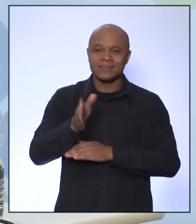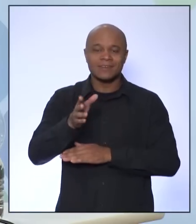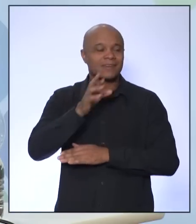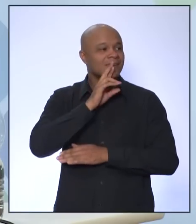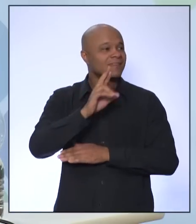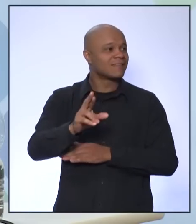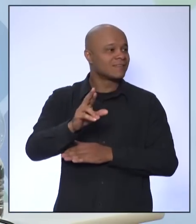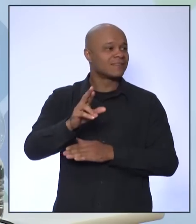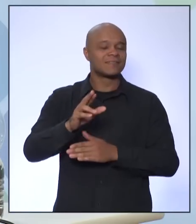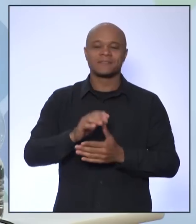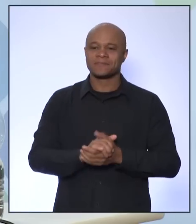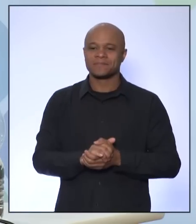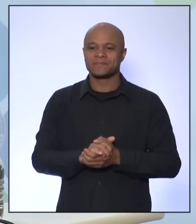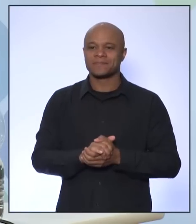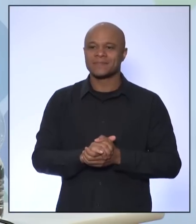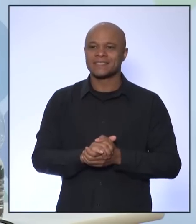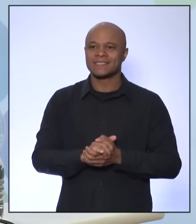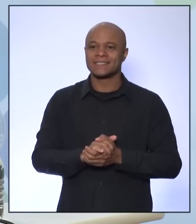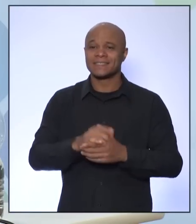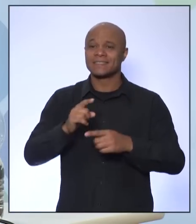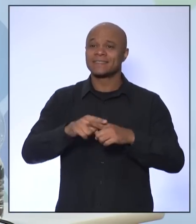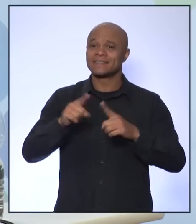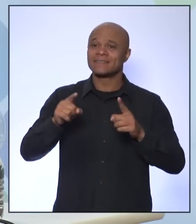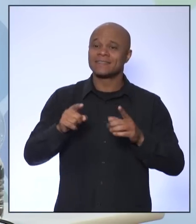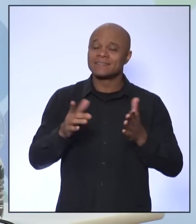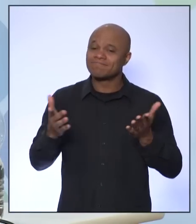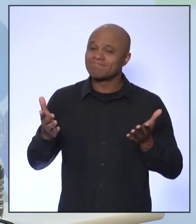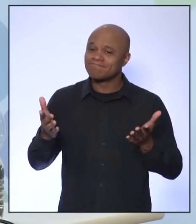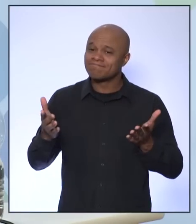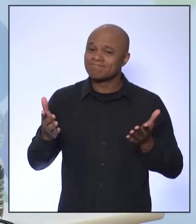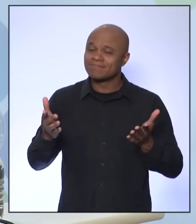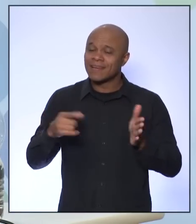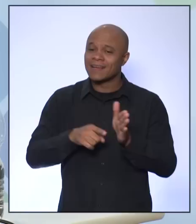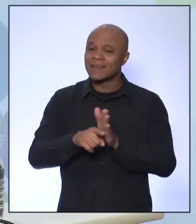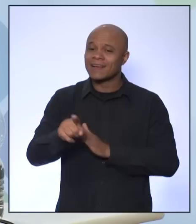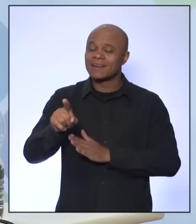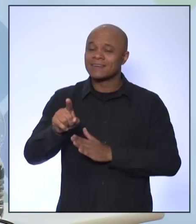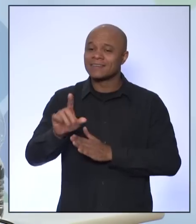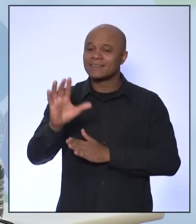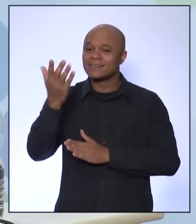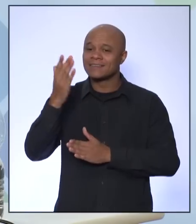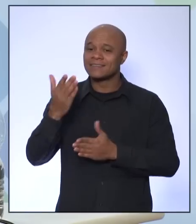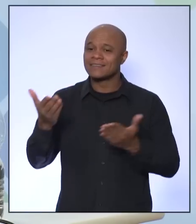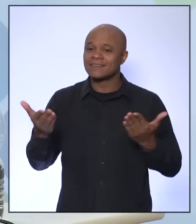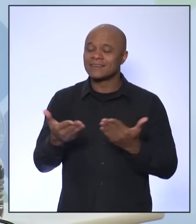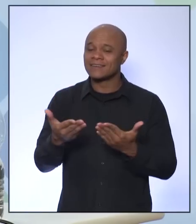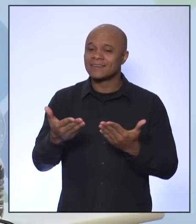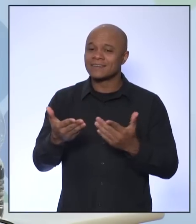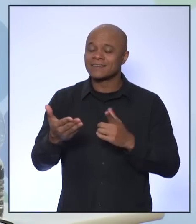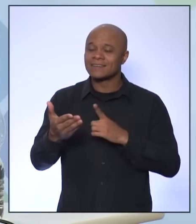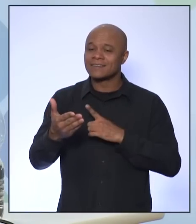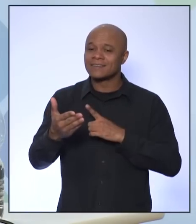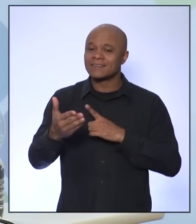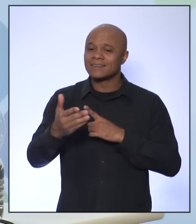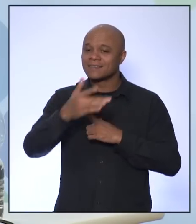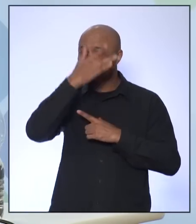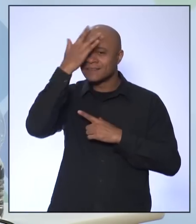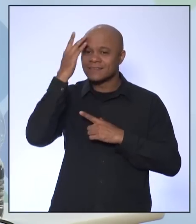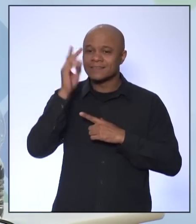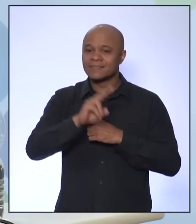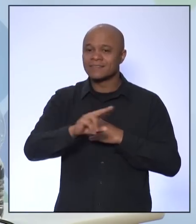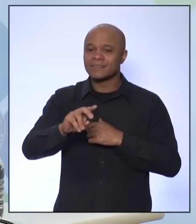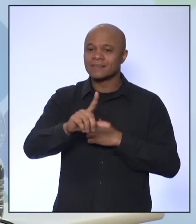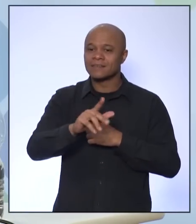fontes iconográficas, mas uma pergunta que surgiu aqui de algumas pessoas, o Lucas, a Giovana, foi